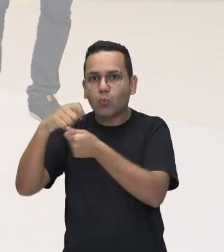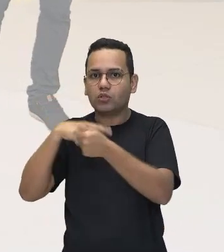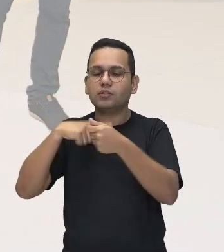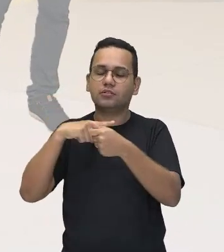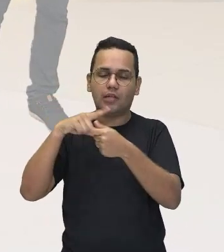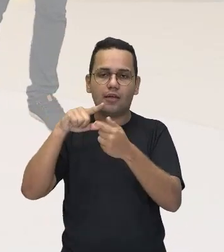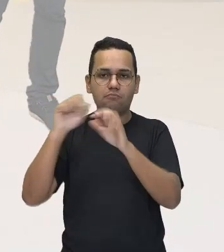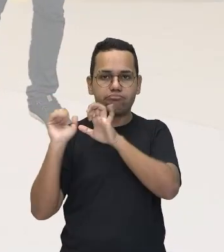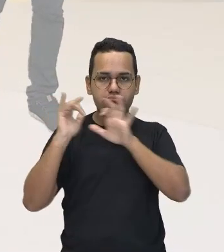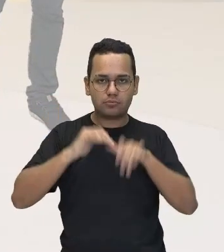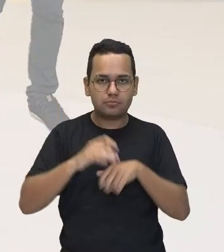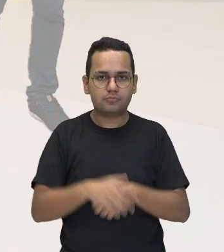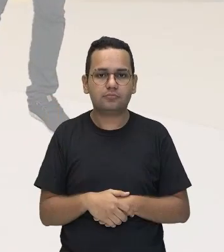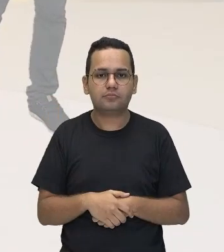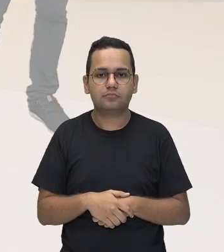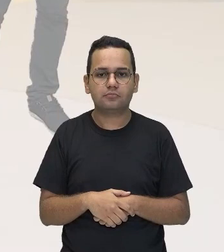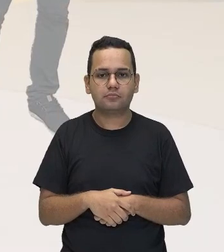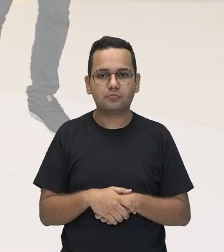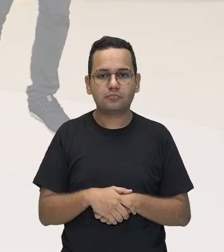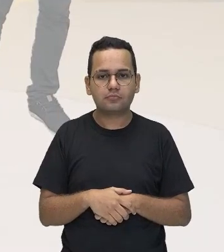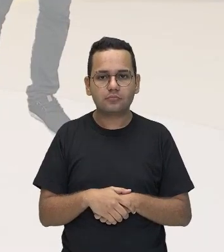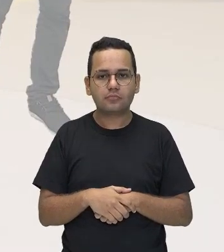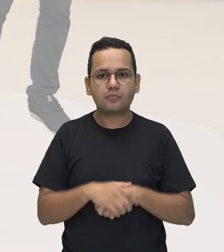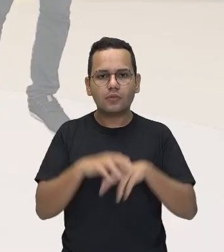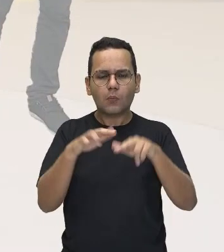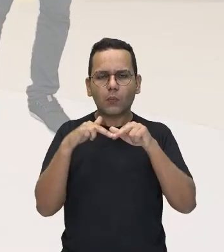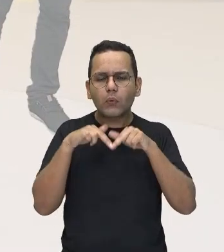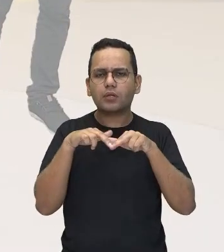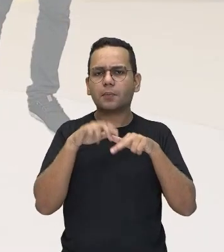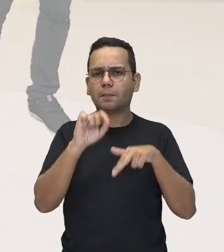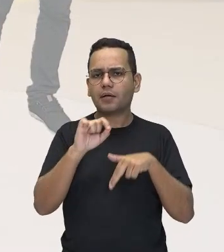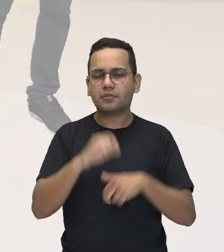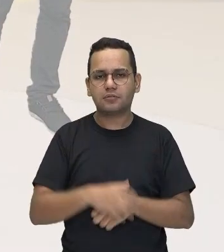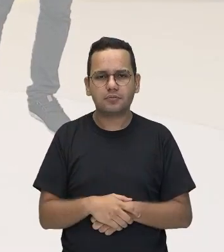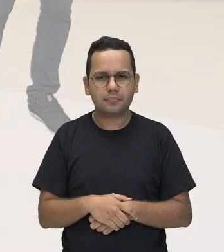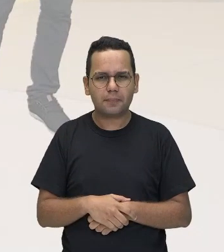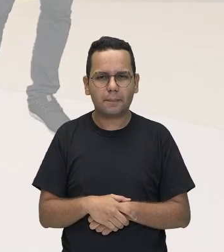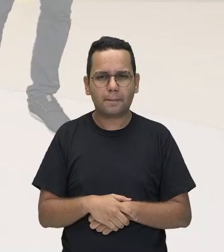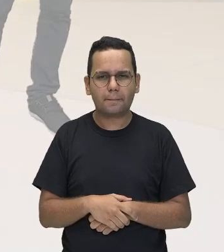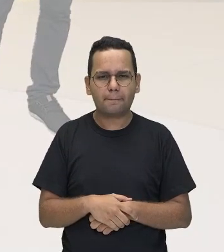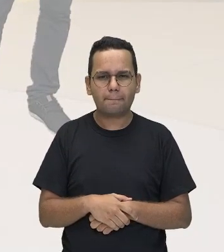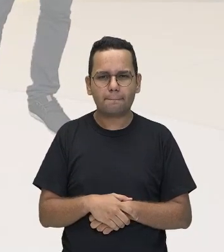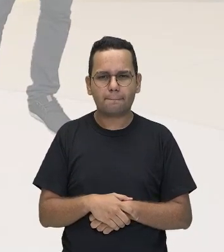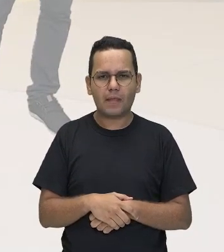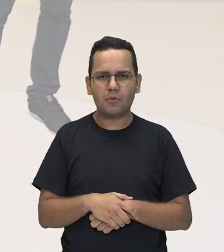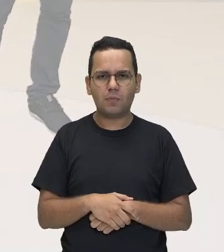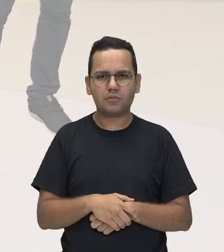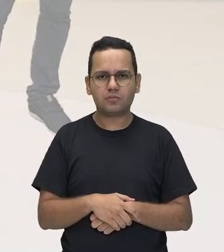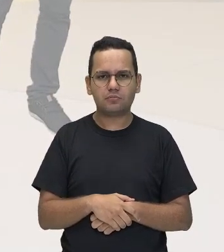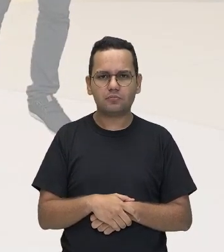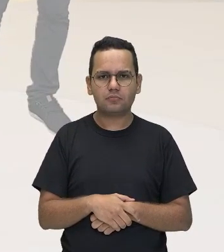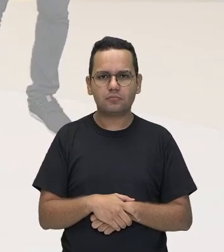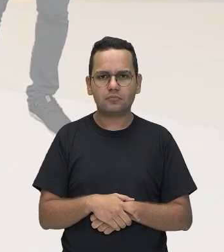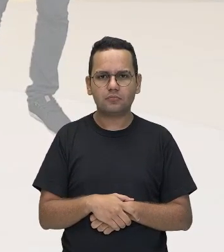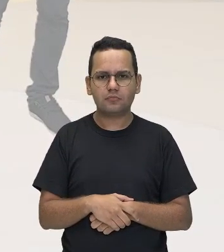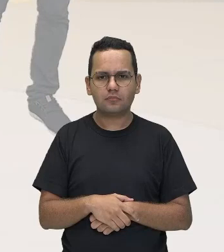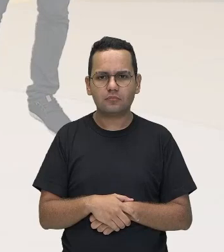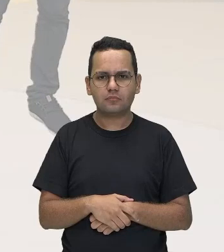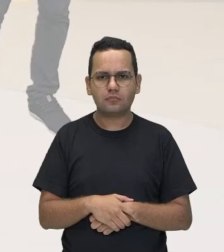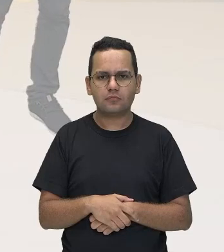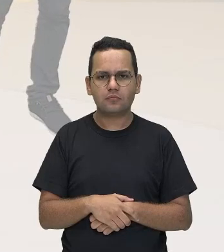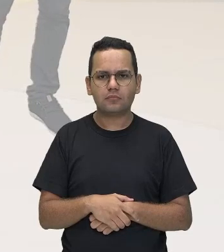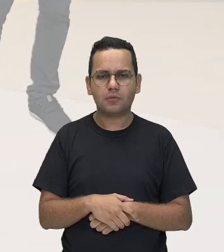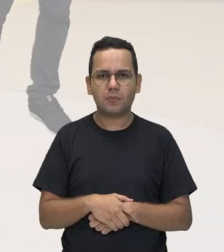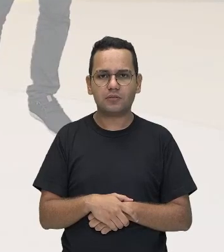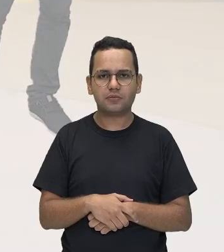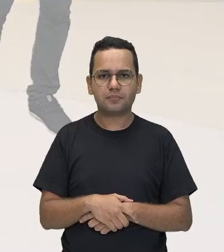importantes para a ocupação da Amazônia e também foram importantes para que nós tivéssemos também o desenvolvimento dessa região.